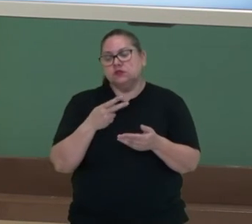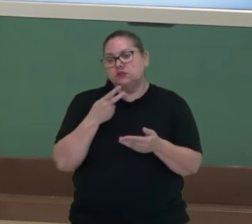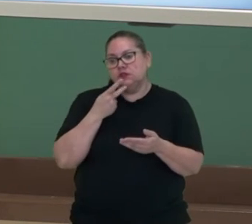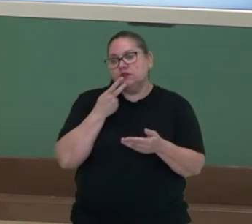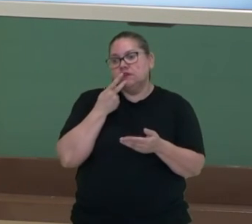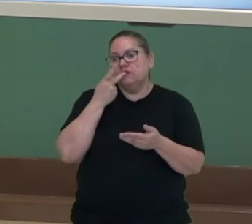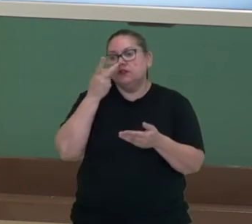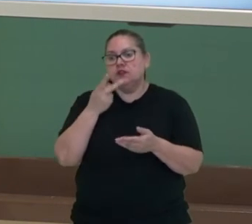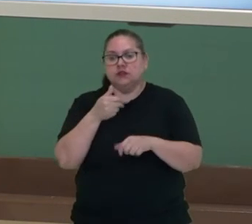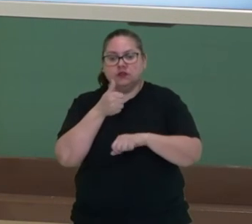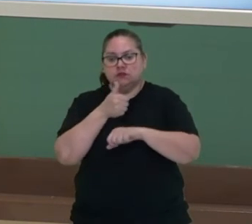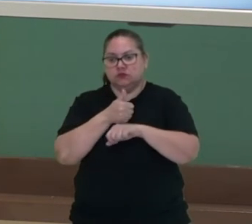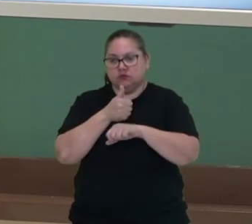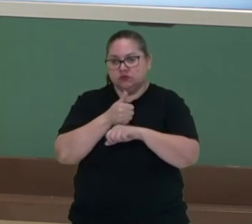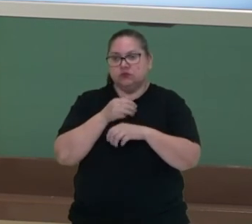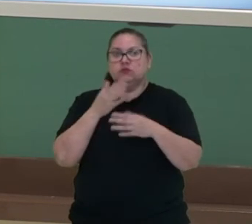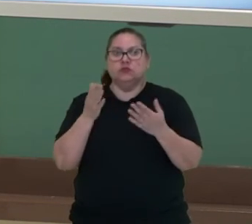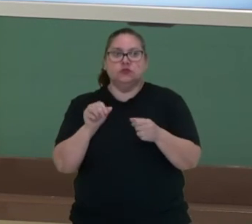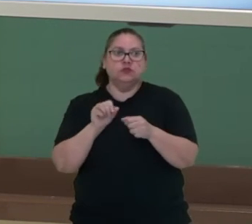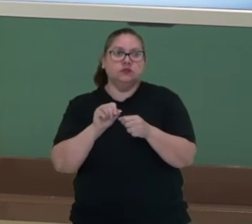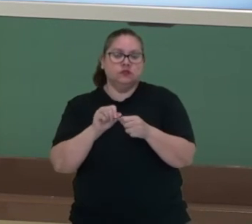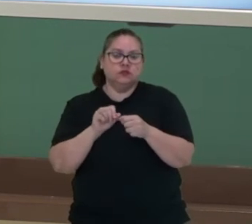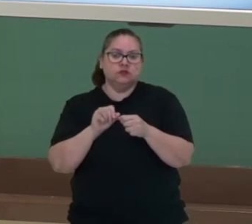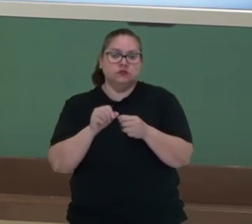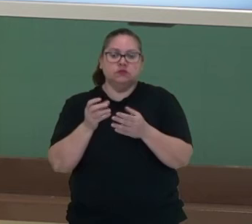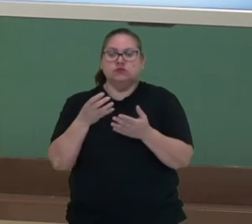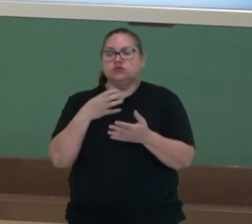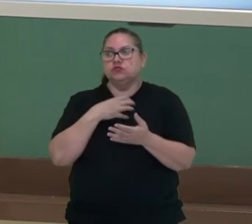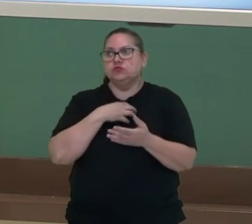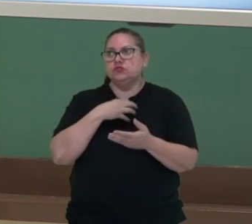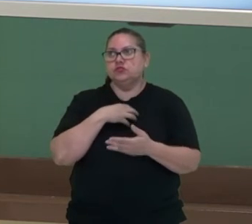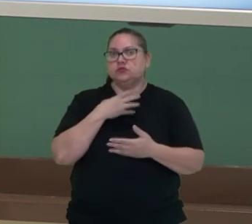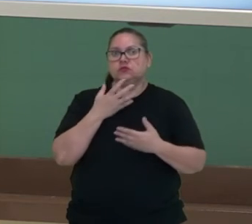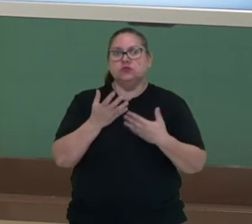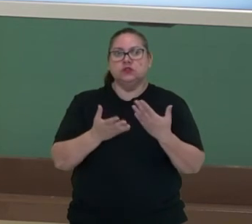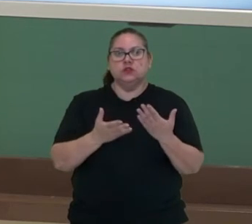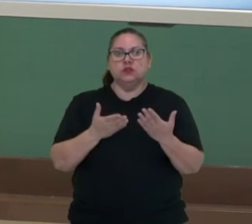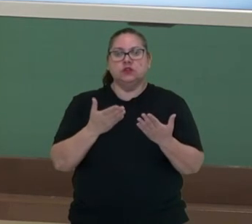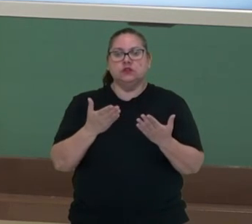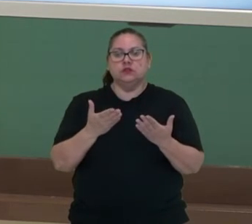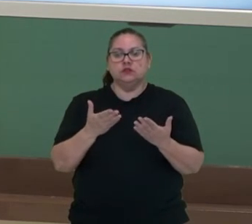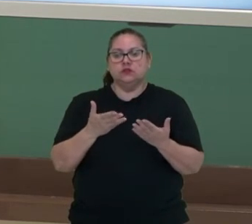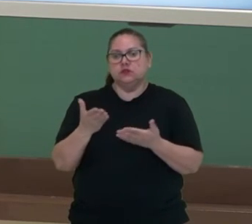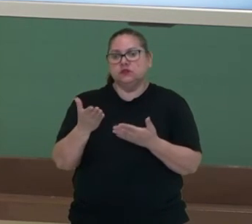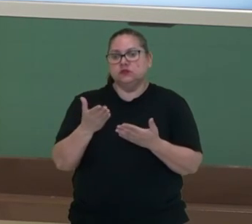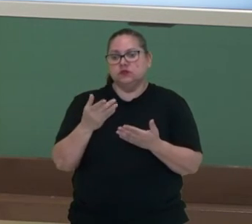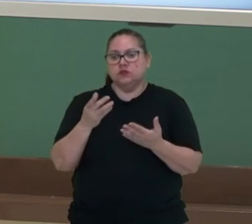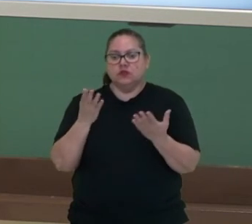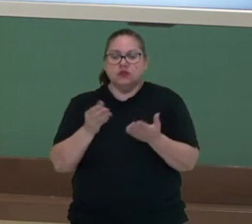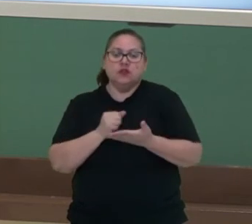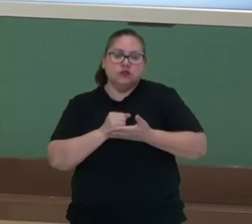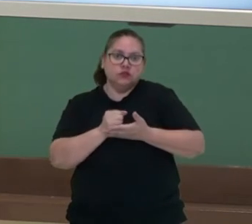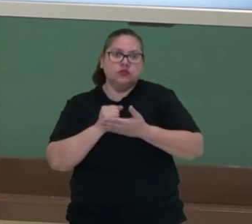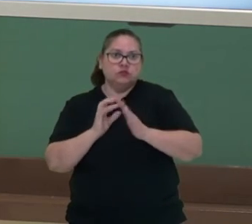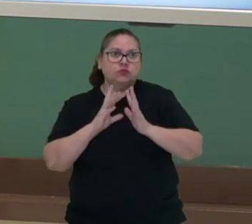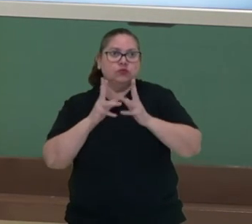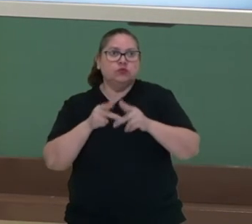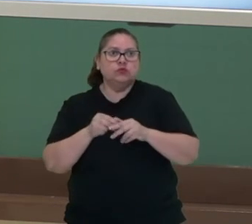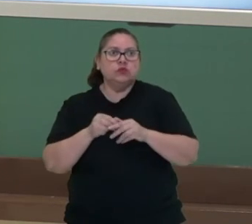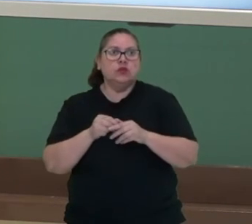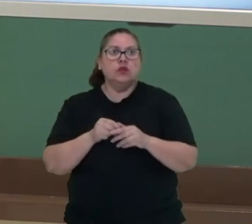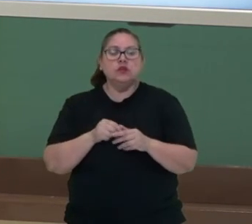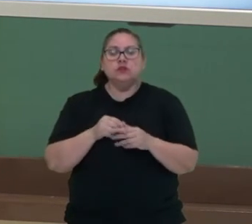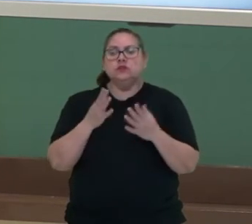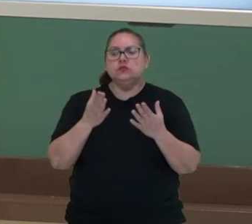ao seu superior, a quem você deve fazê-la, de uma forma, né, que essas decisões colaborem com todos. E